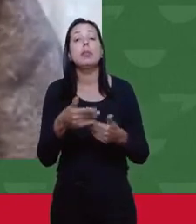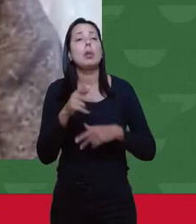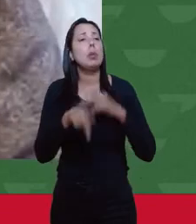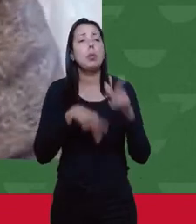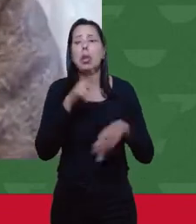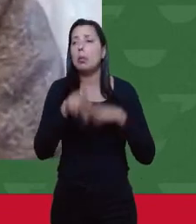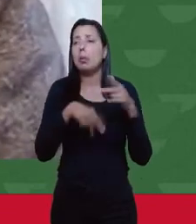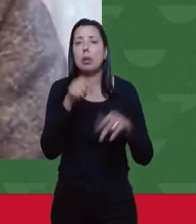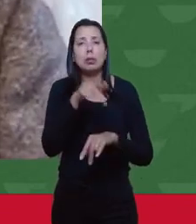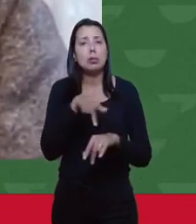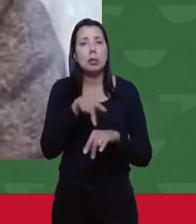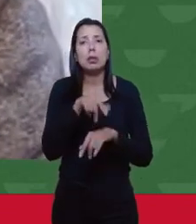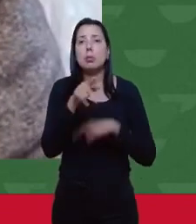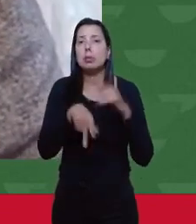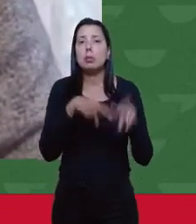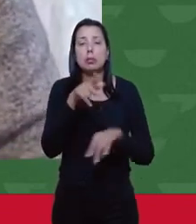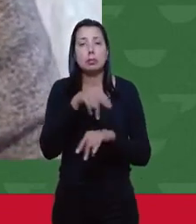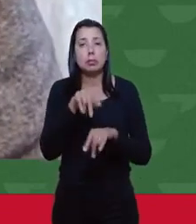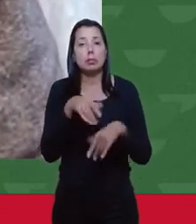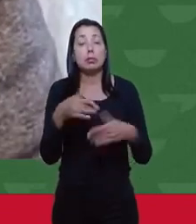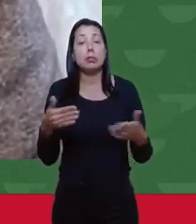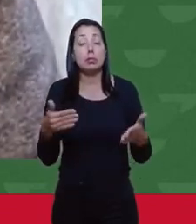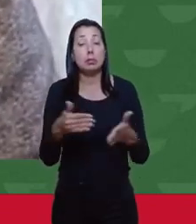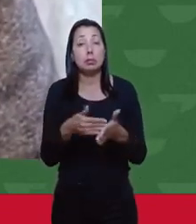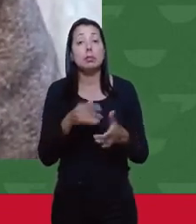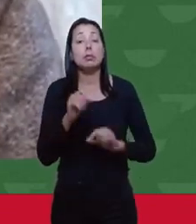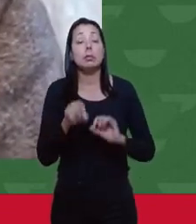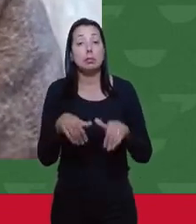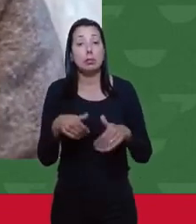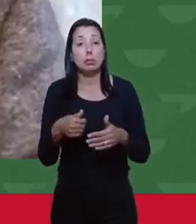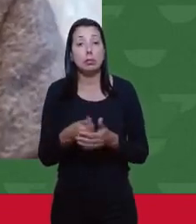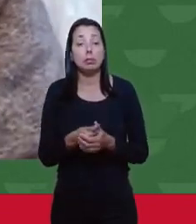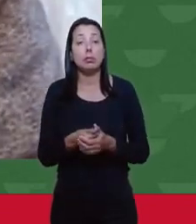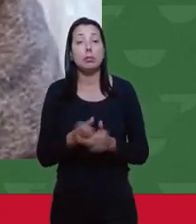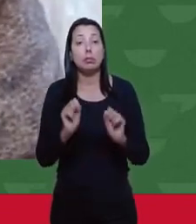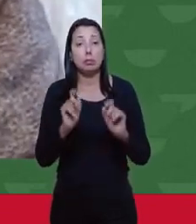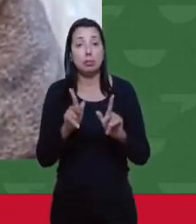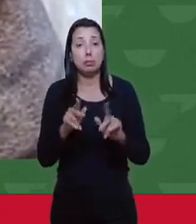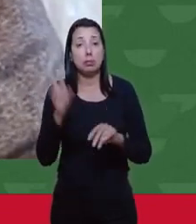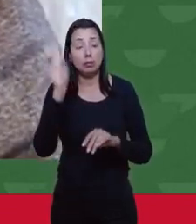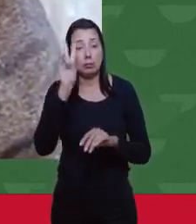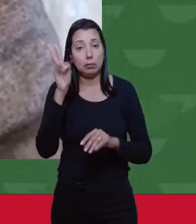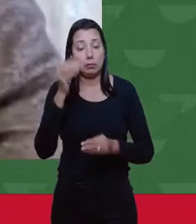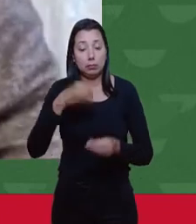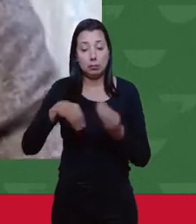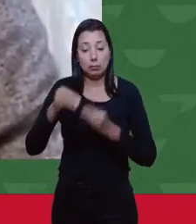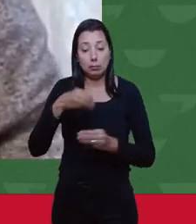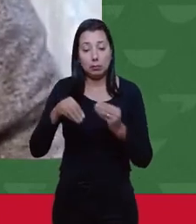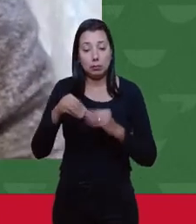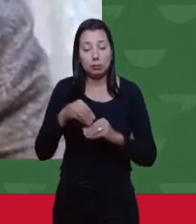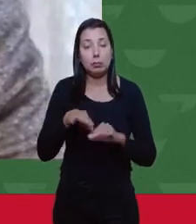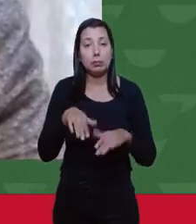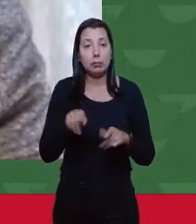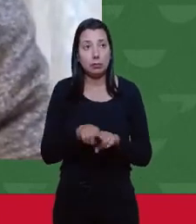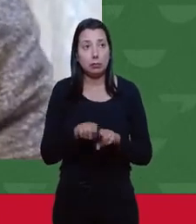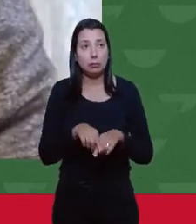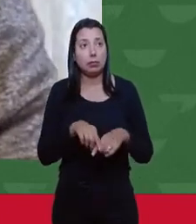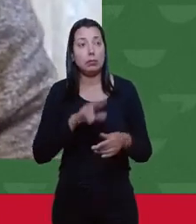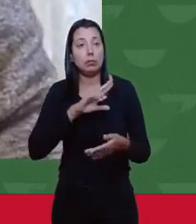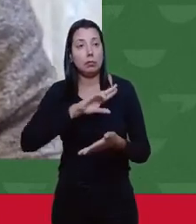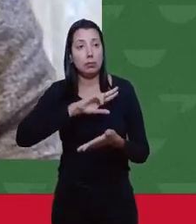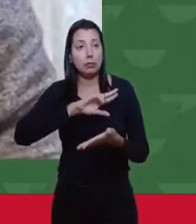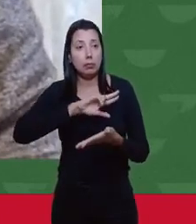popular no país, até que bom, essa história se misturou com a história mais ampla do golpe contra